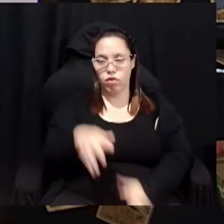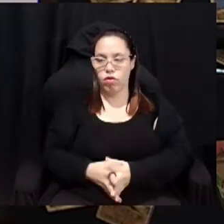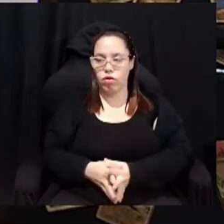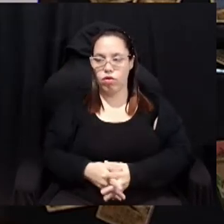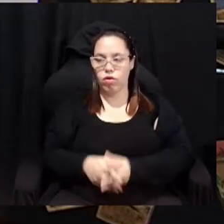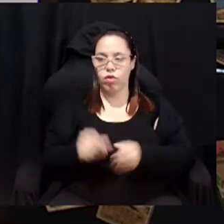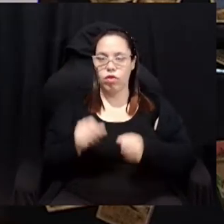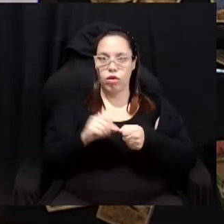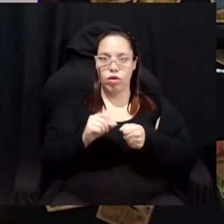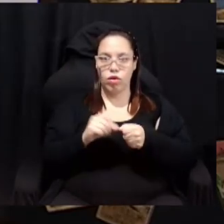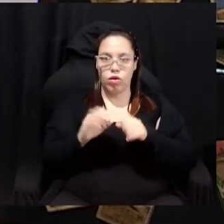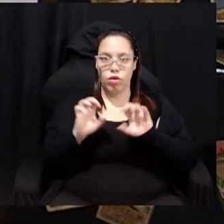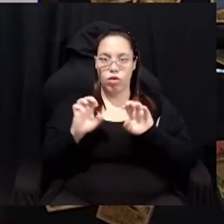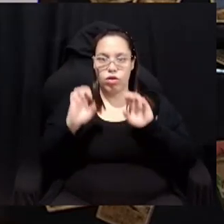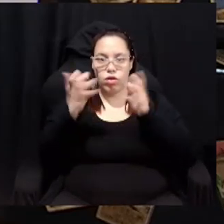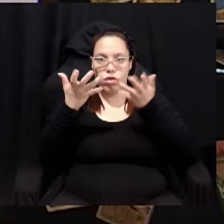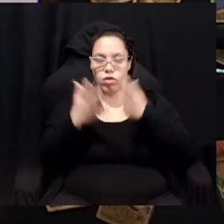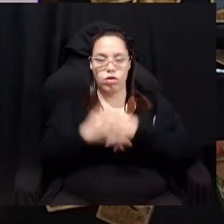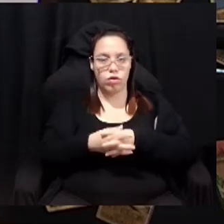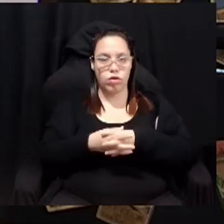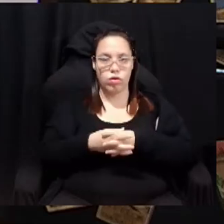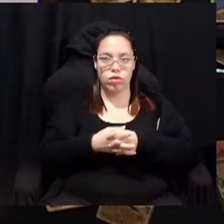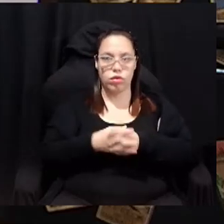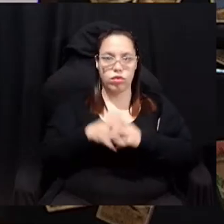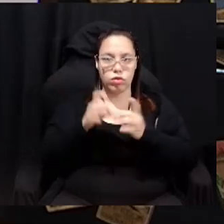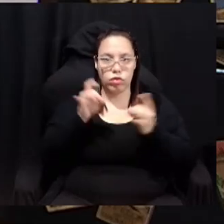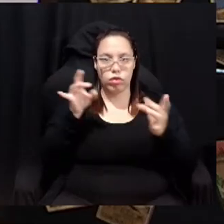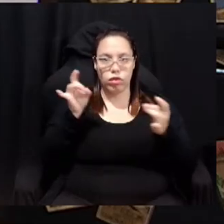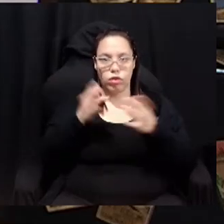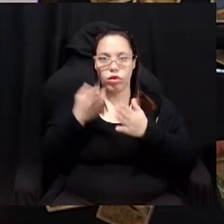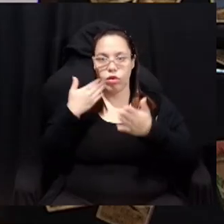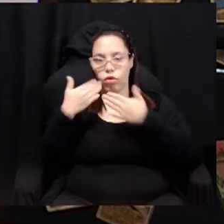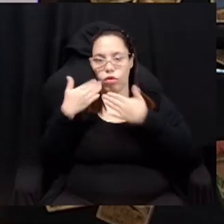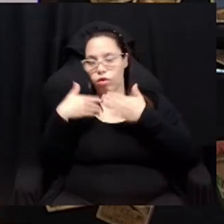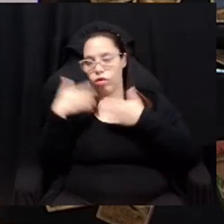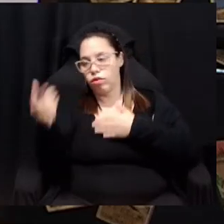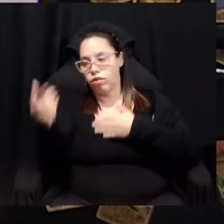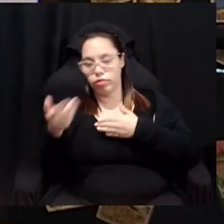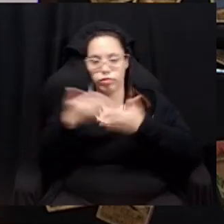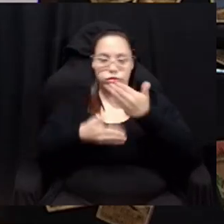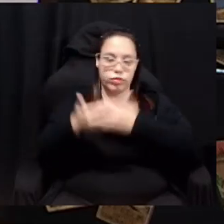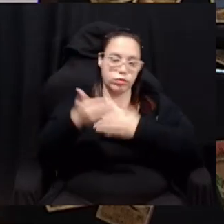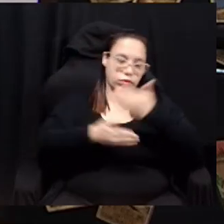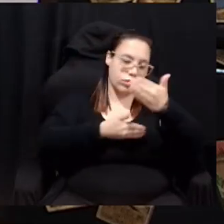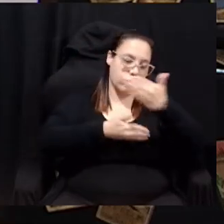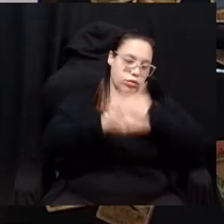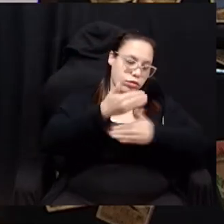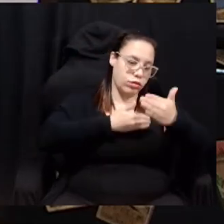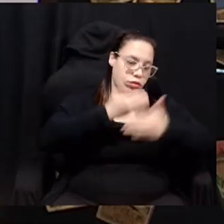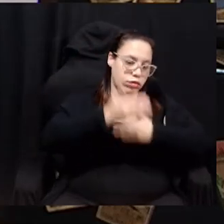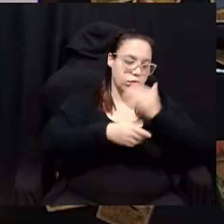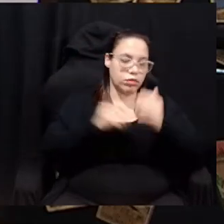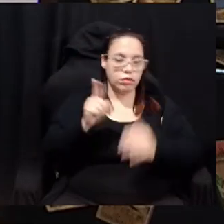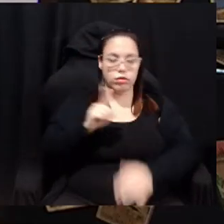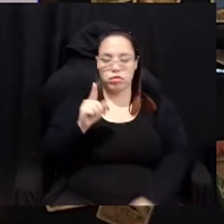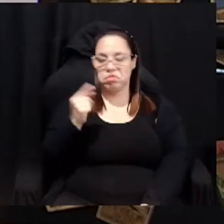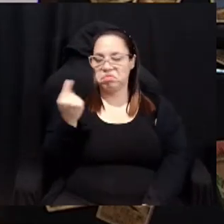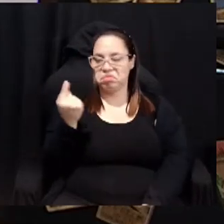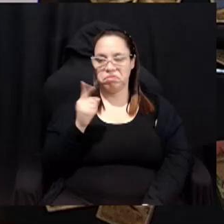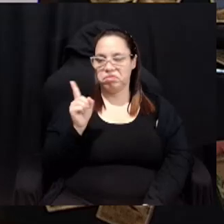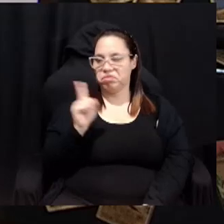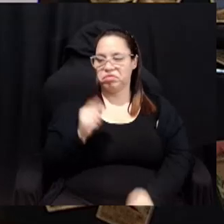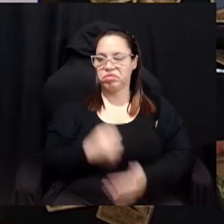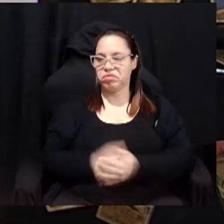o evento dessa forma, de network, um vai contando pro outro. Eu tive muito apoio, na realidade a gente não faz nada sozinho, né? Eu tive o apoio da minha